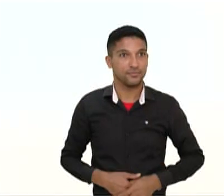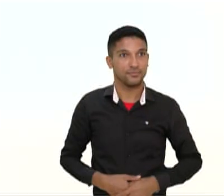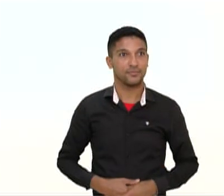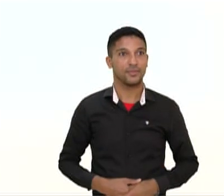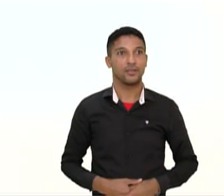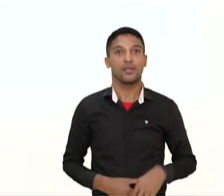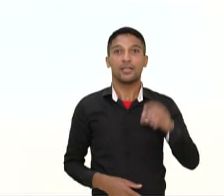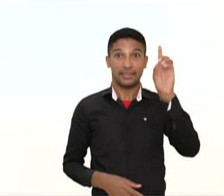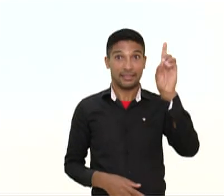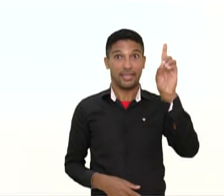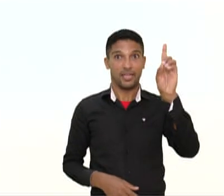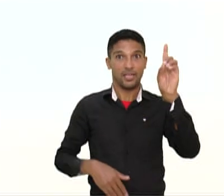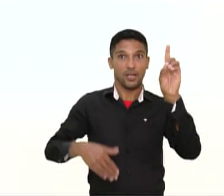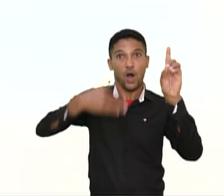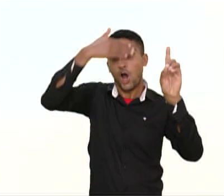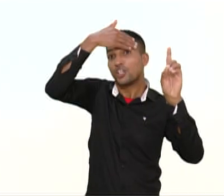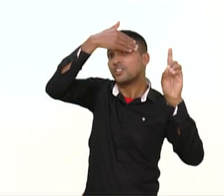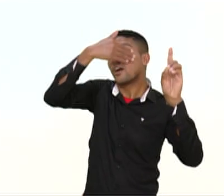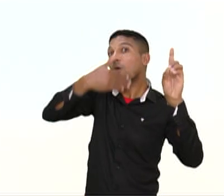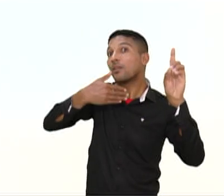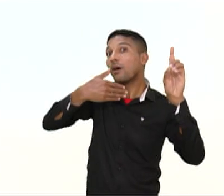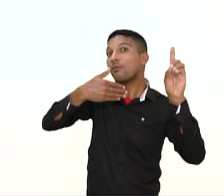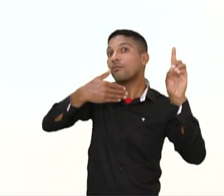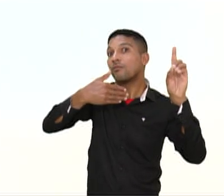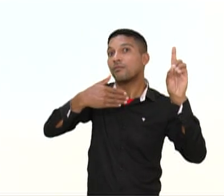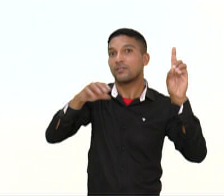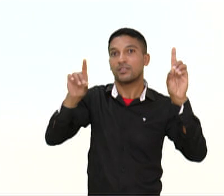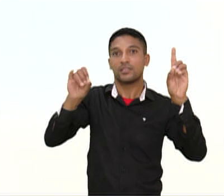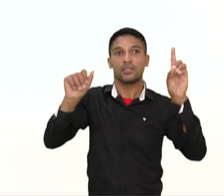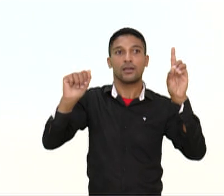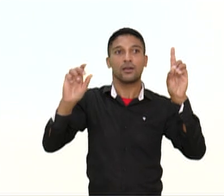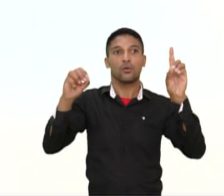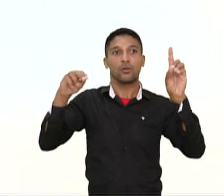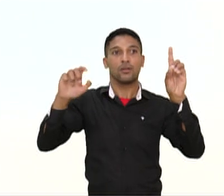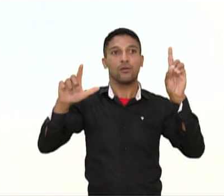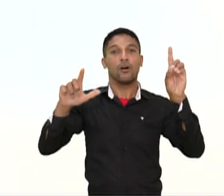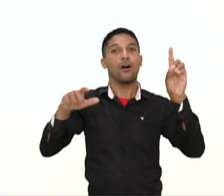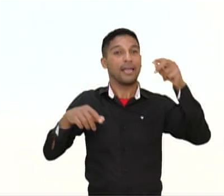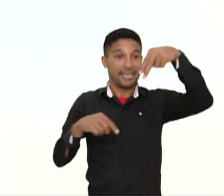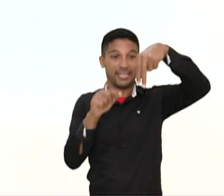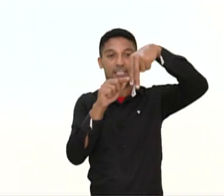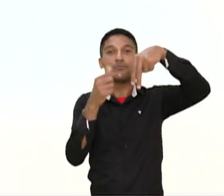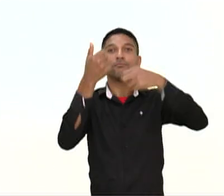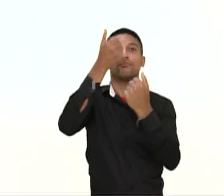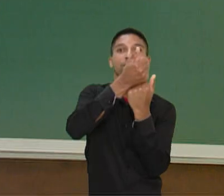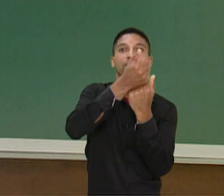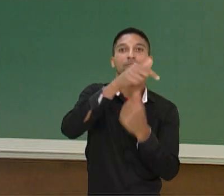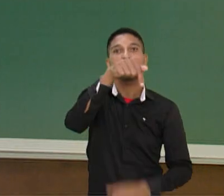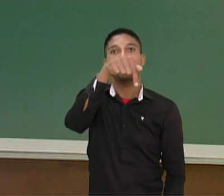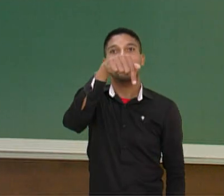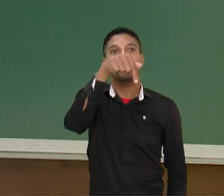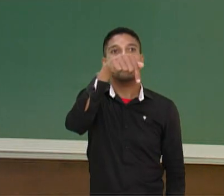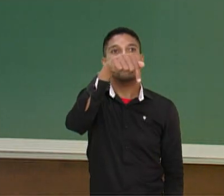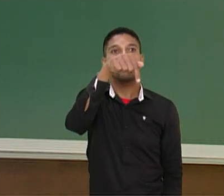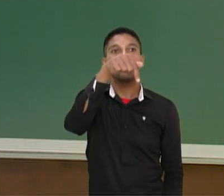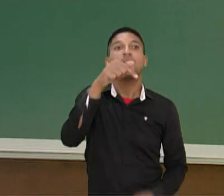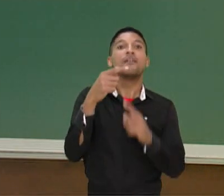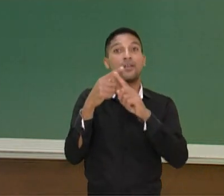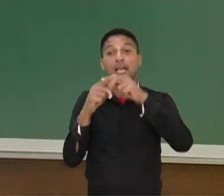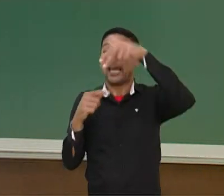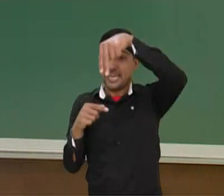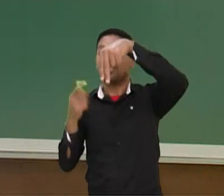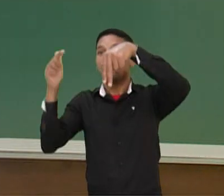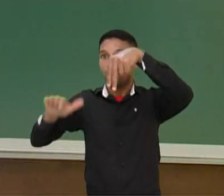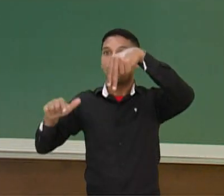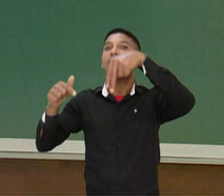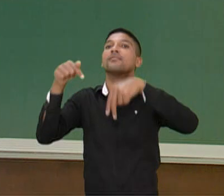ó, diagonal, número de diagonais igual N, que é o 7, vezes o N de novo, que